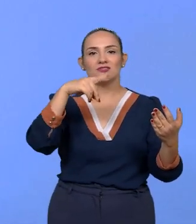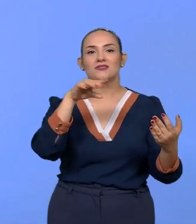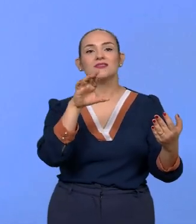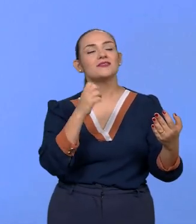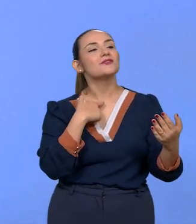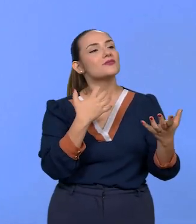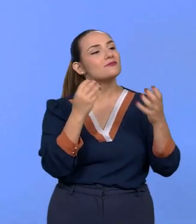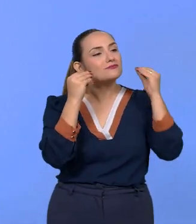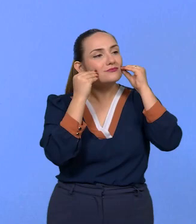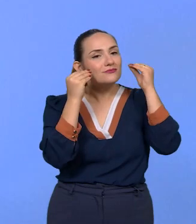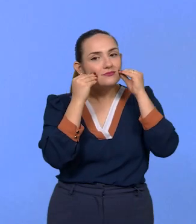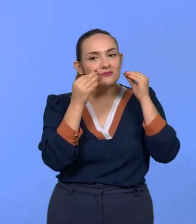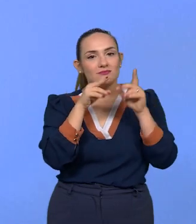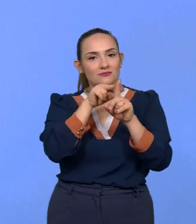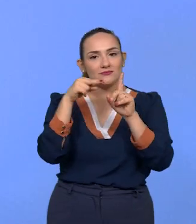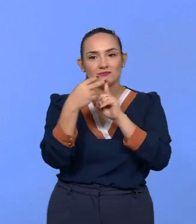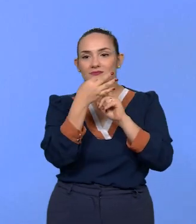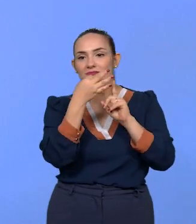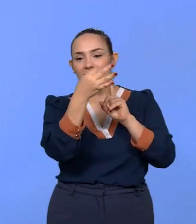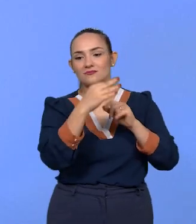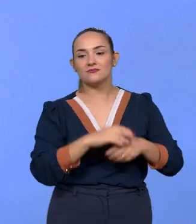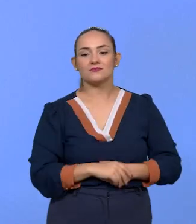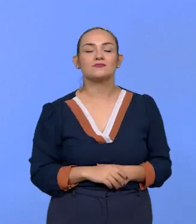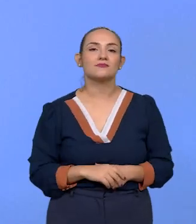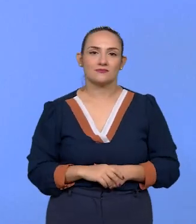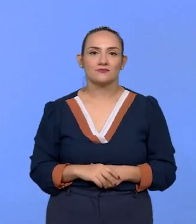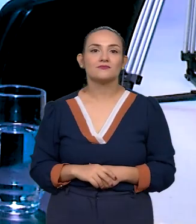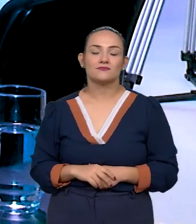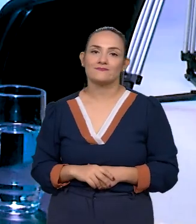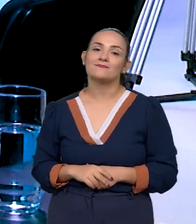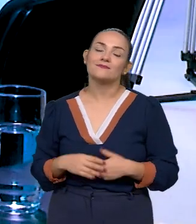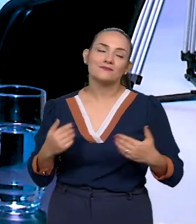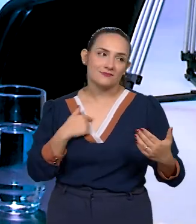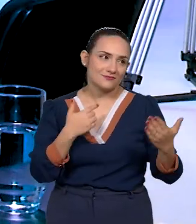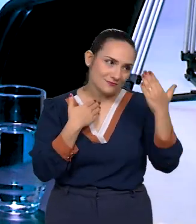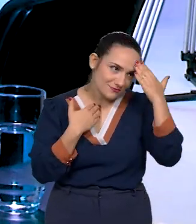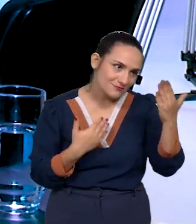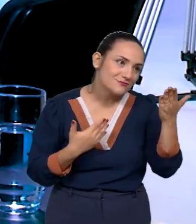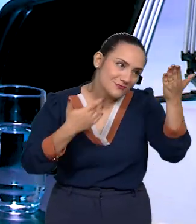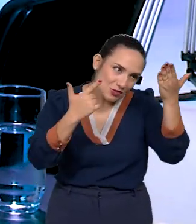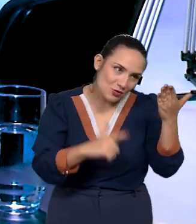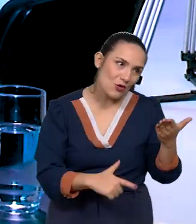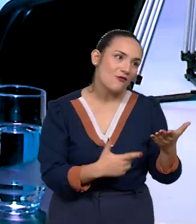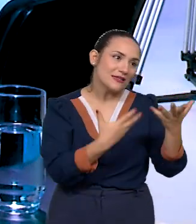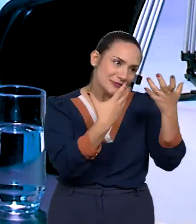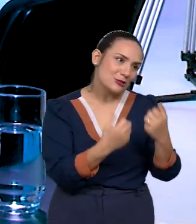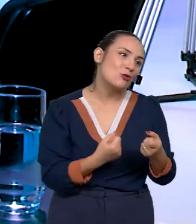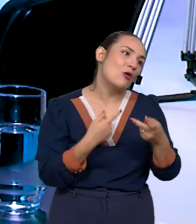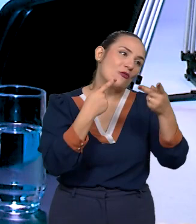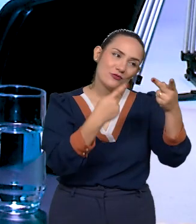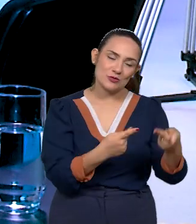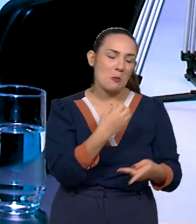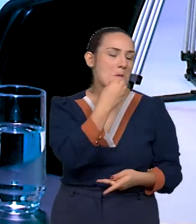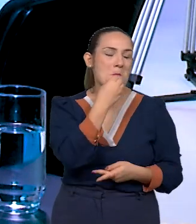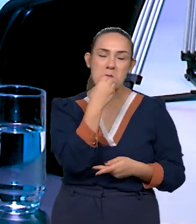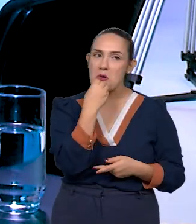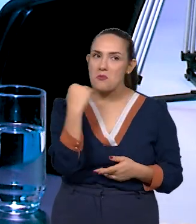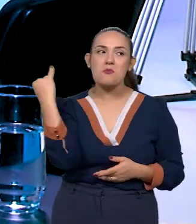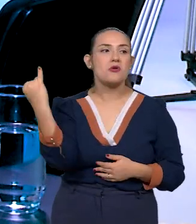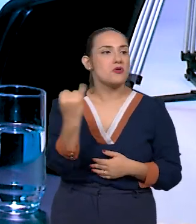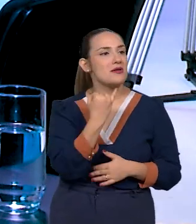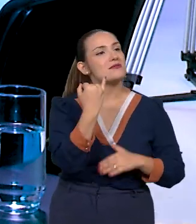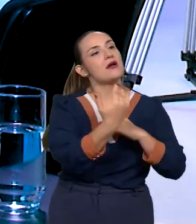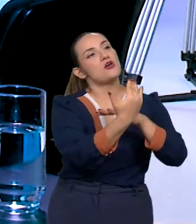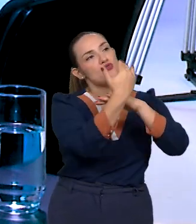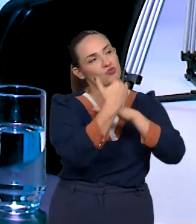Janoli, que a gente vai se despedindo do ponto de vista de hoje. Quem a gente também agradece novamente a participação, foi